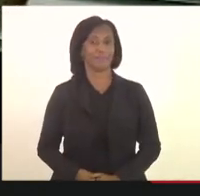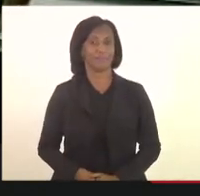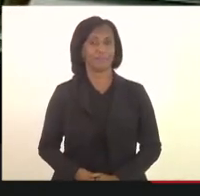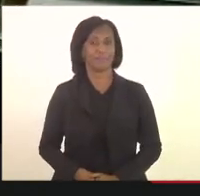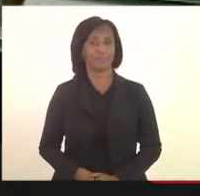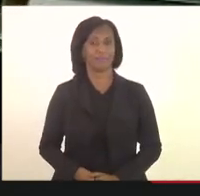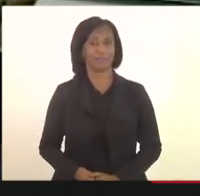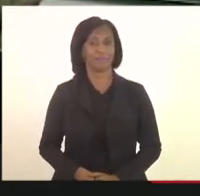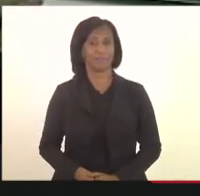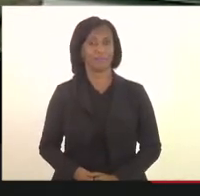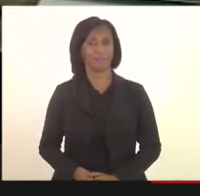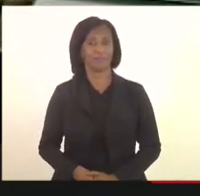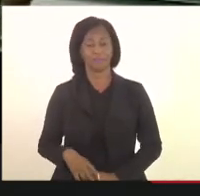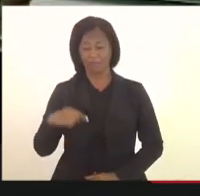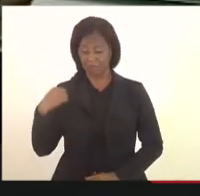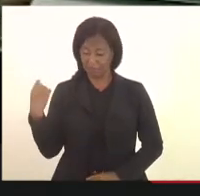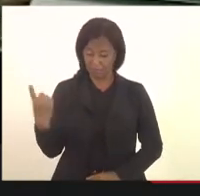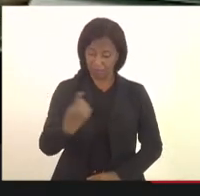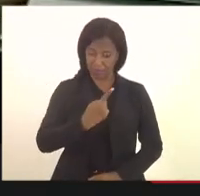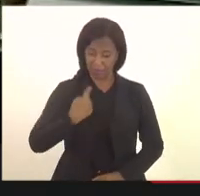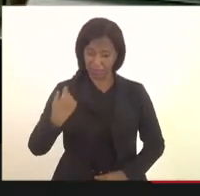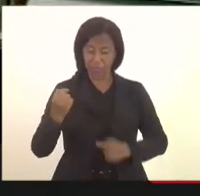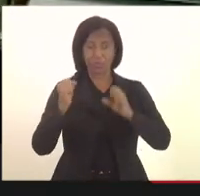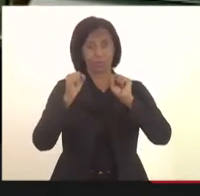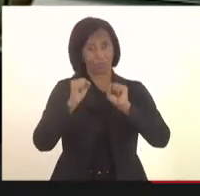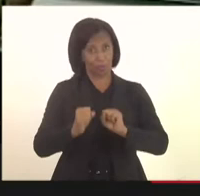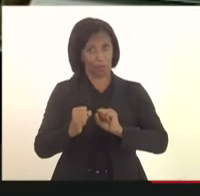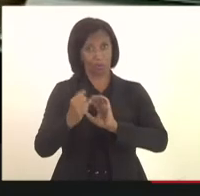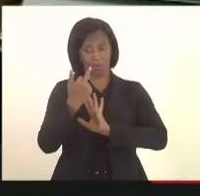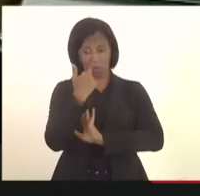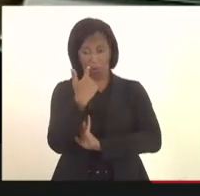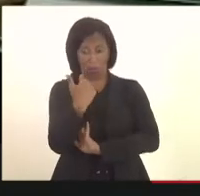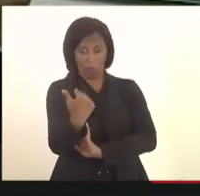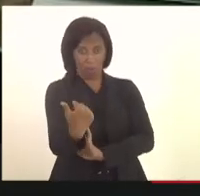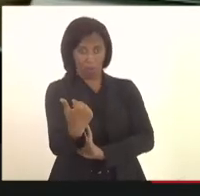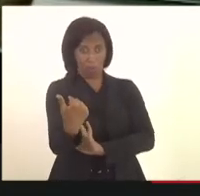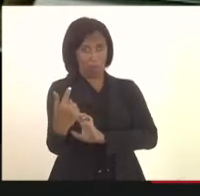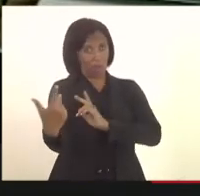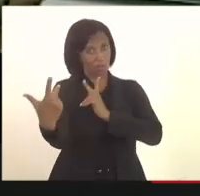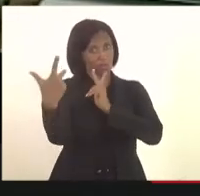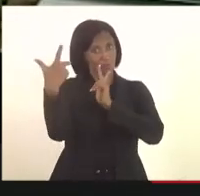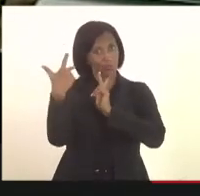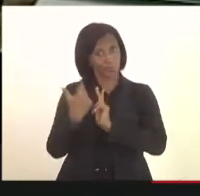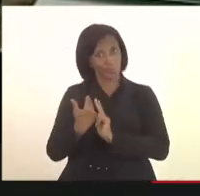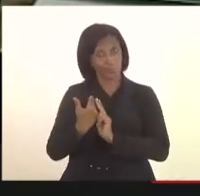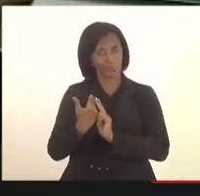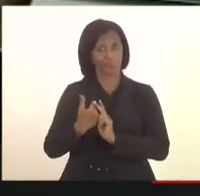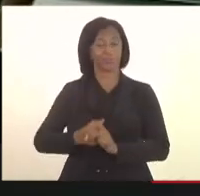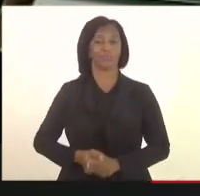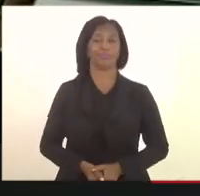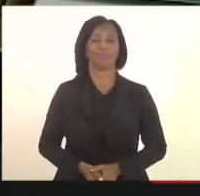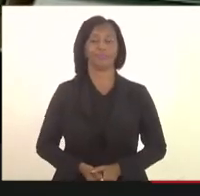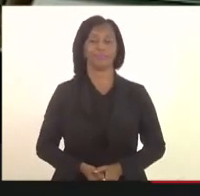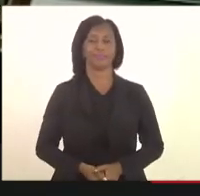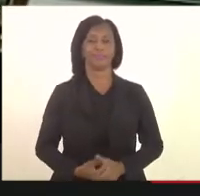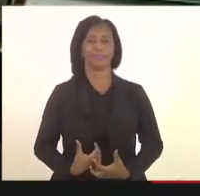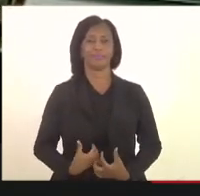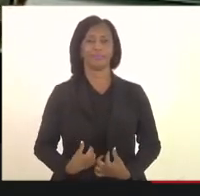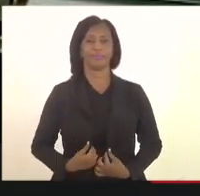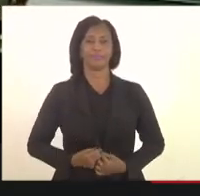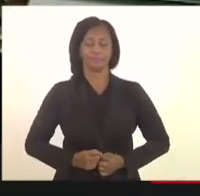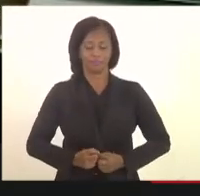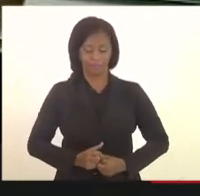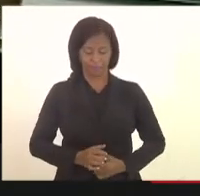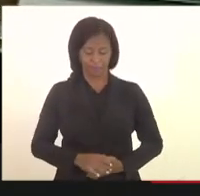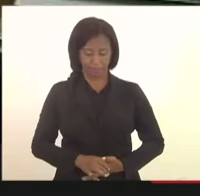para que a gente possa falar uma linguagem comum. Dito isso, eu vi